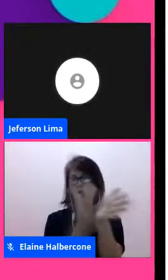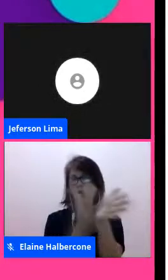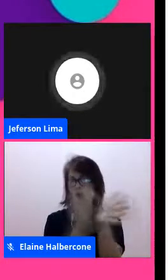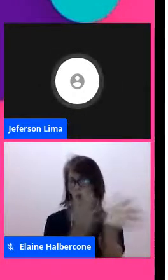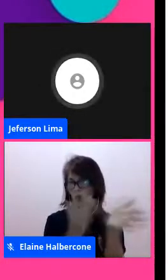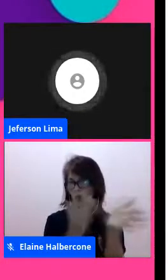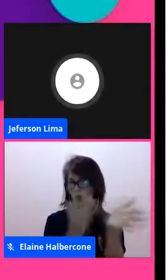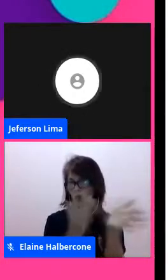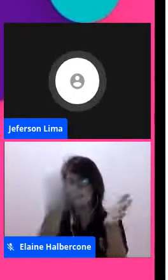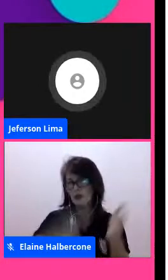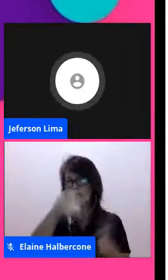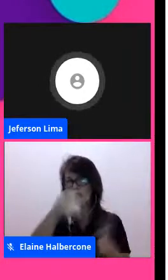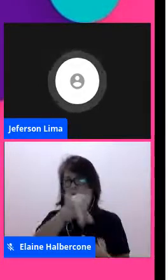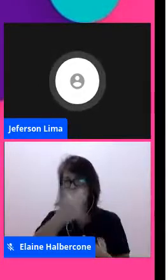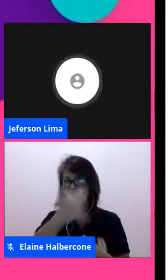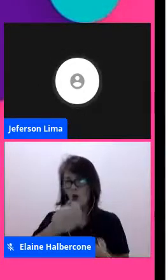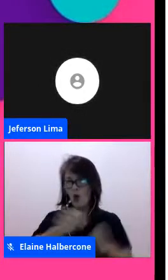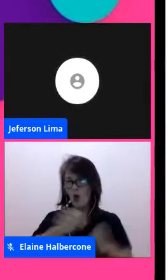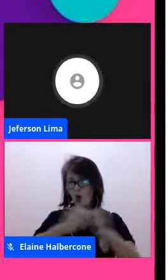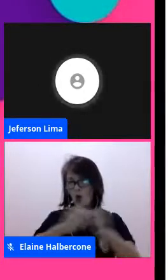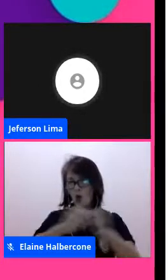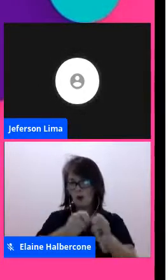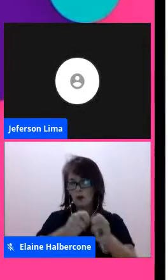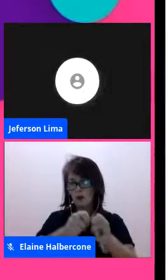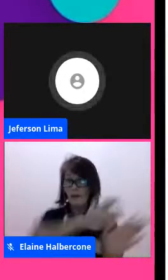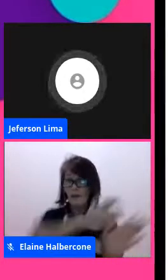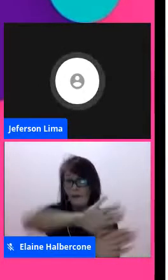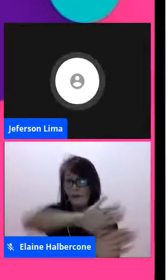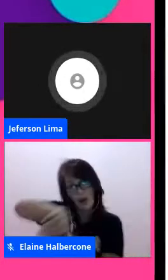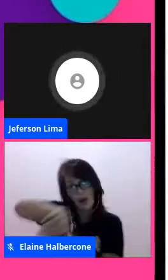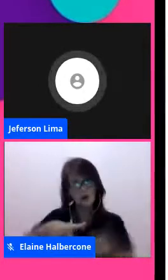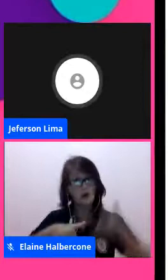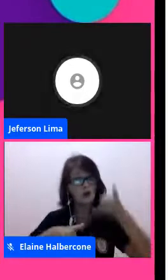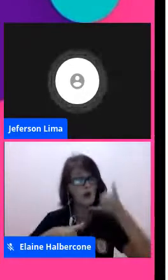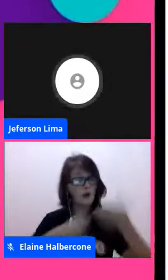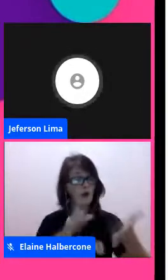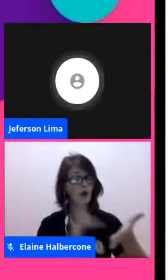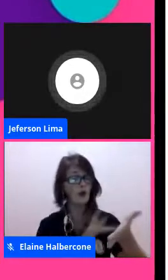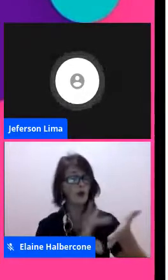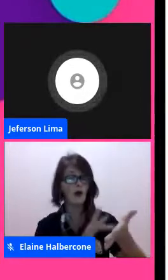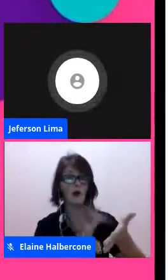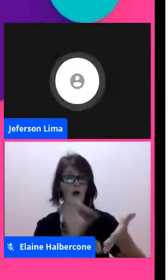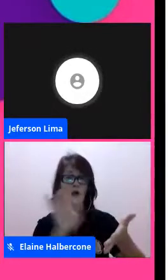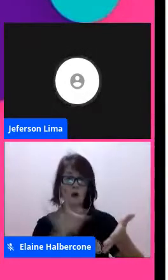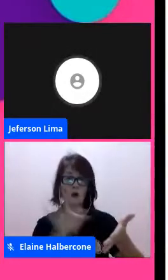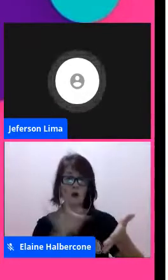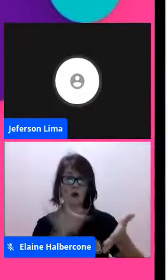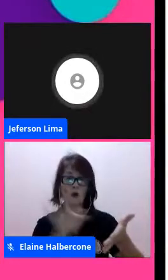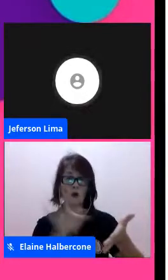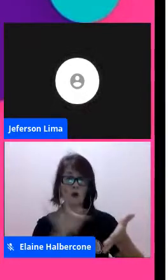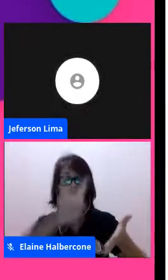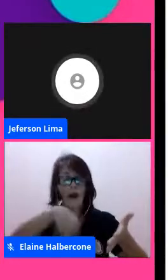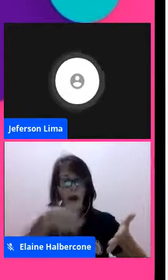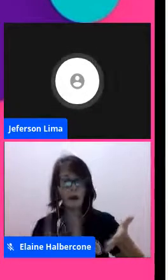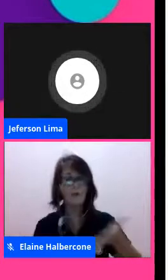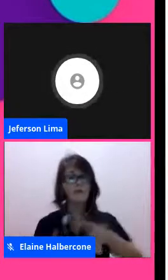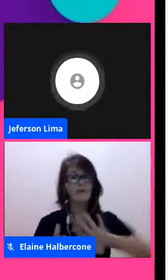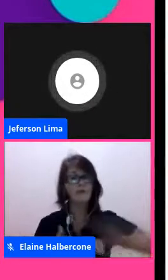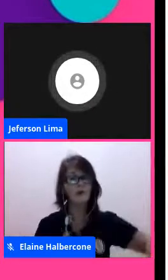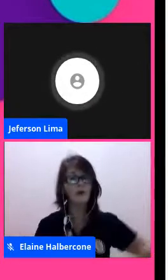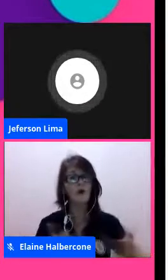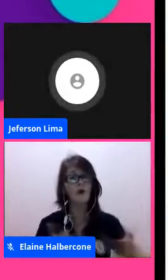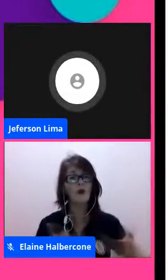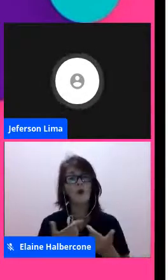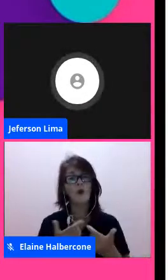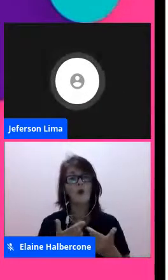microcontrolador. A parte do processador do celular. Então, a gente vai ter um carinha para esse cara aí, a gente vai ter um provavelmente